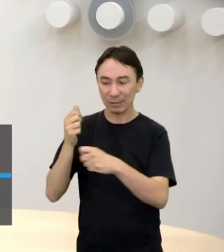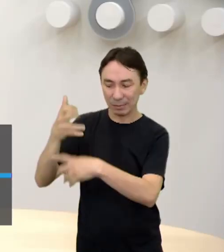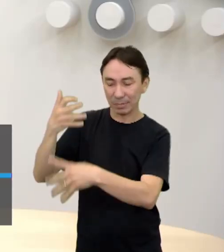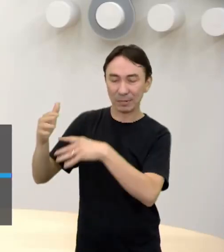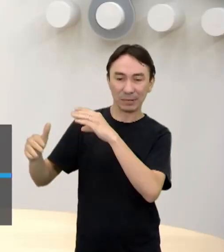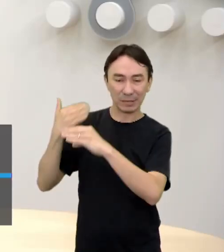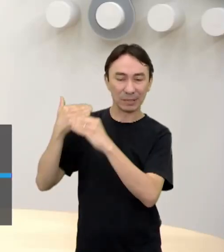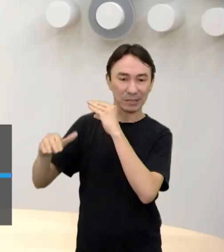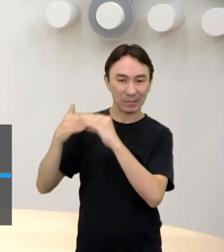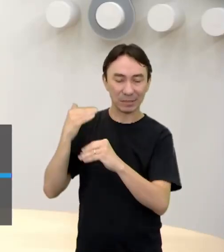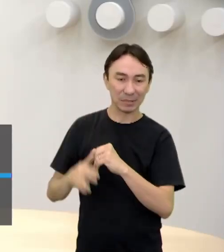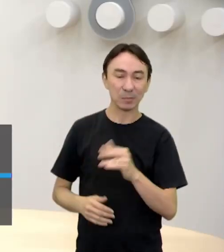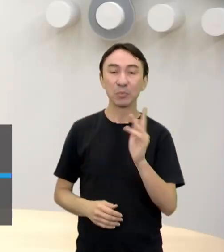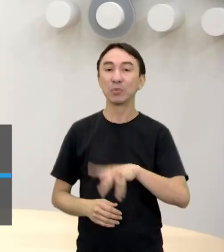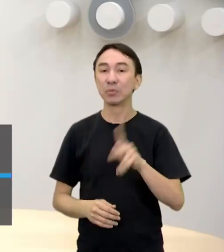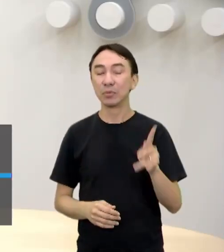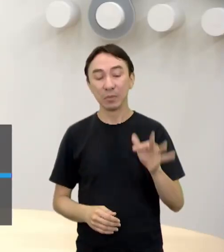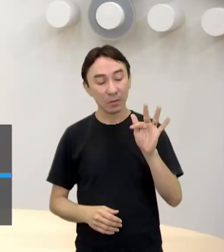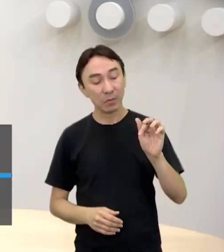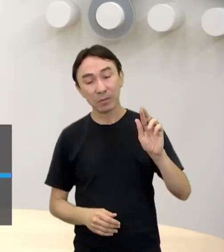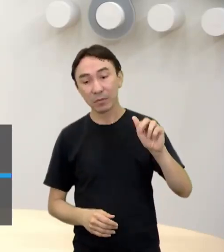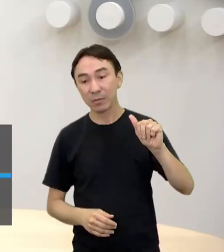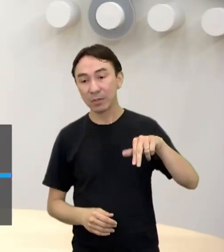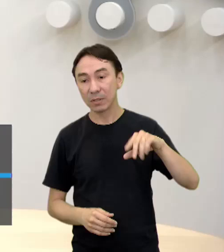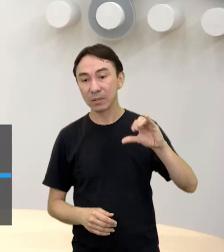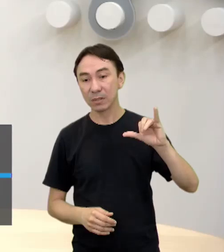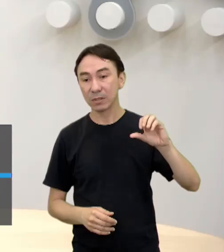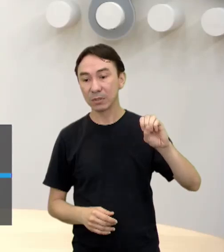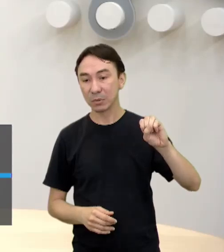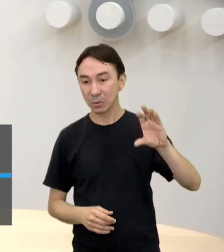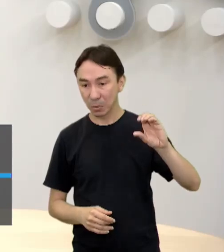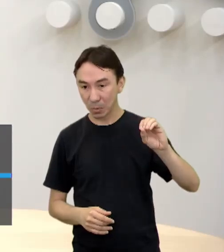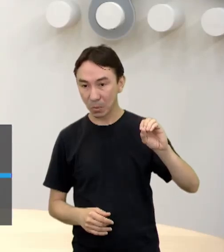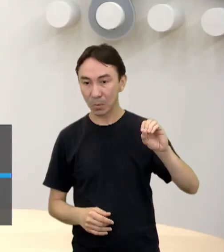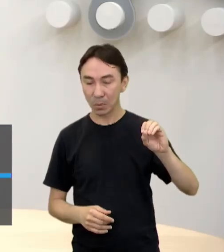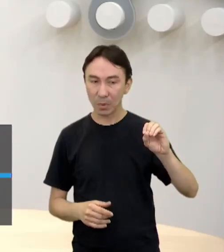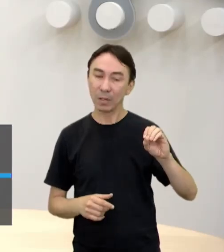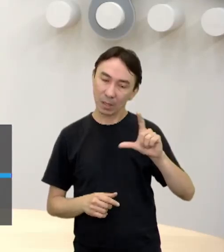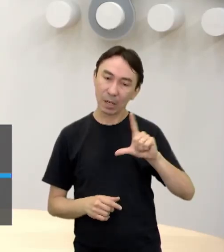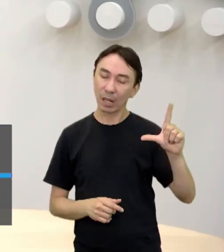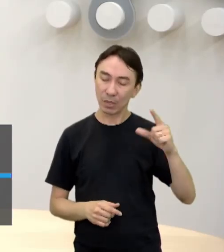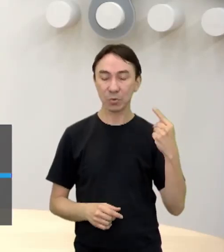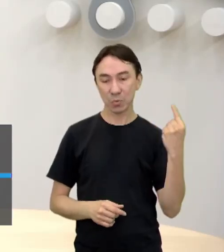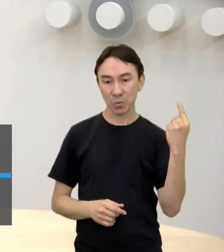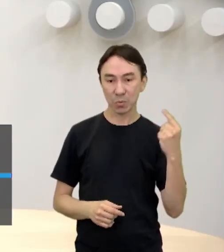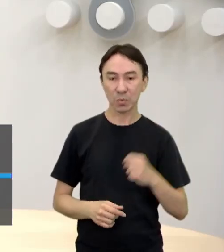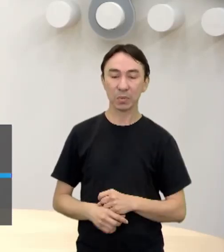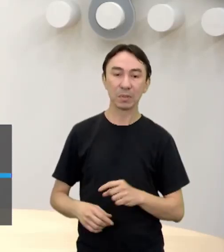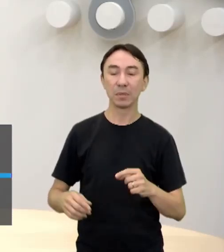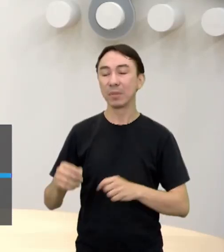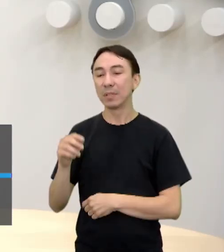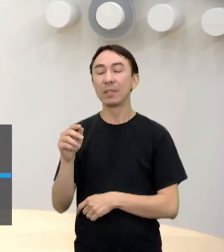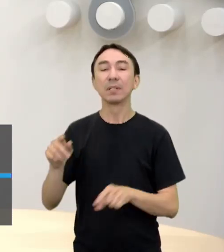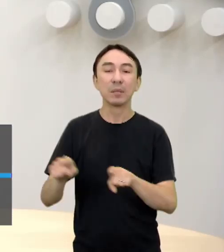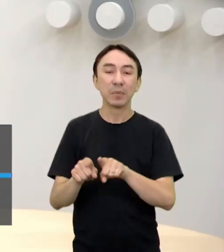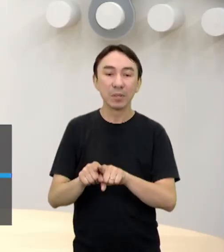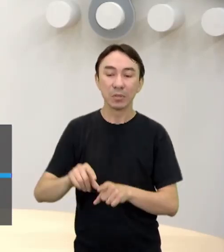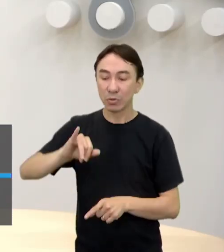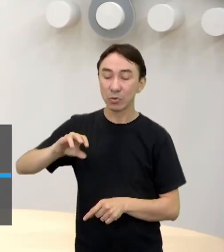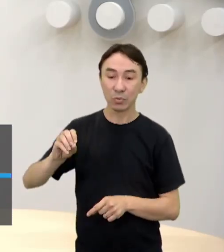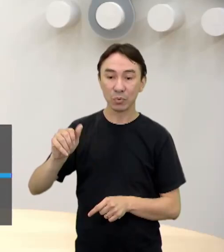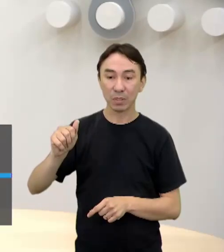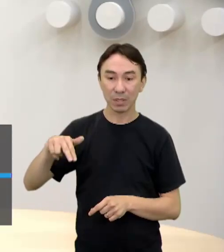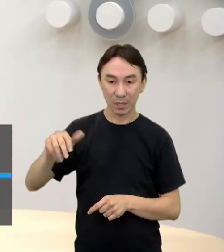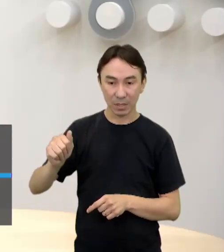Professor Francisco já dando um bom dia aqui pra gente, tá? Nelo Lorenzon, lá da Leste 1, professora Joana Darcy também, lá da escola